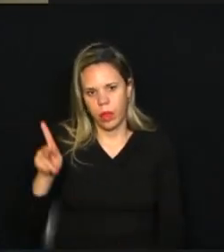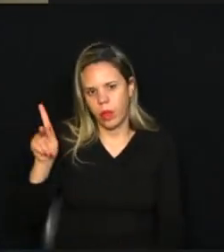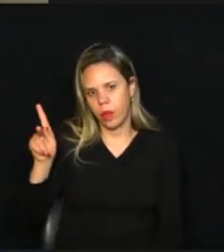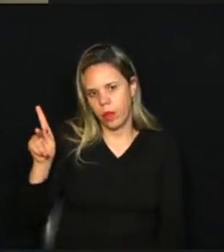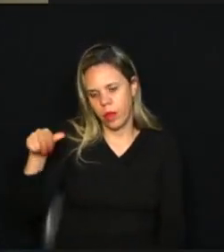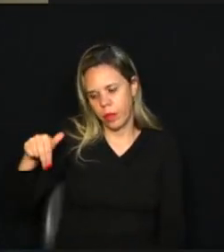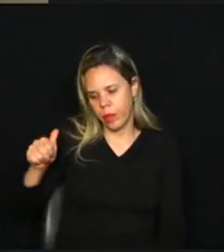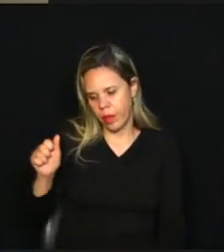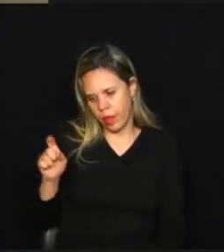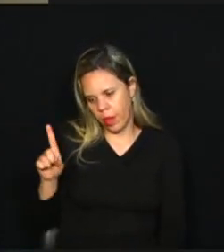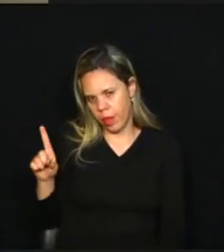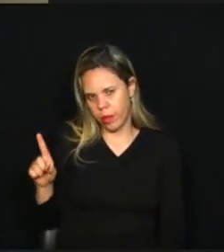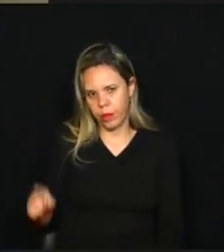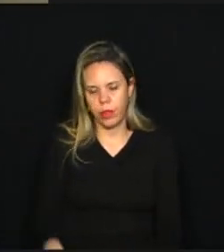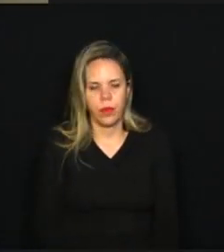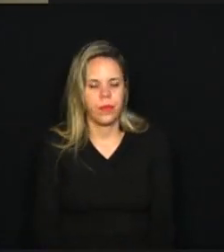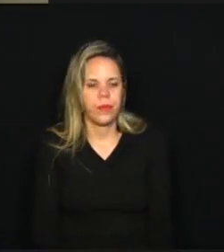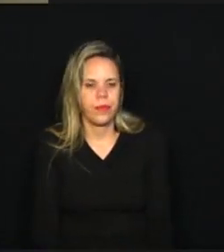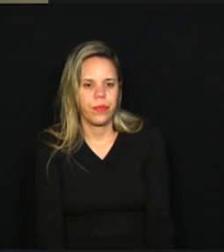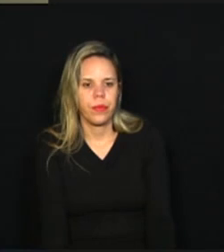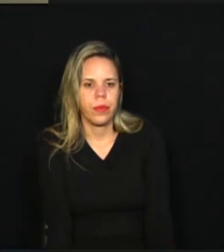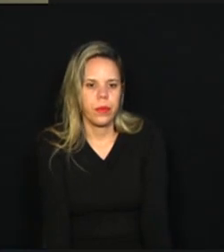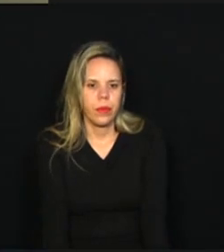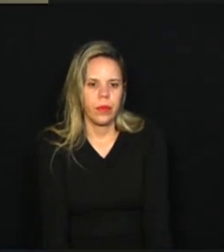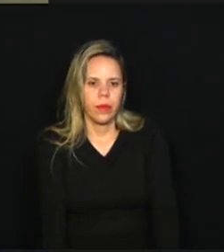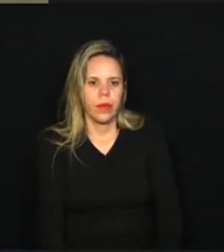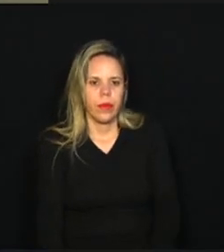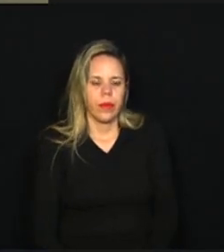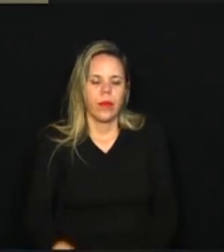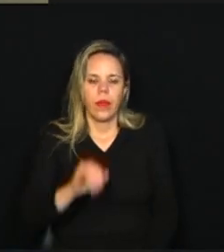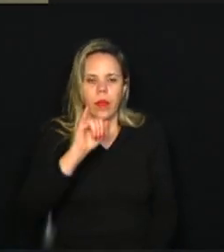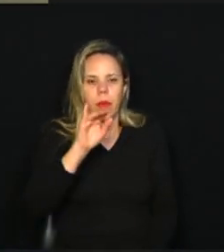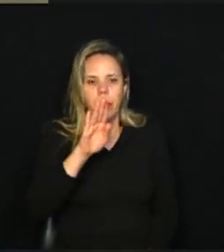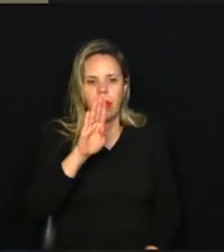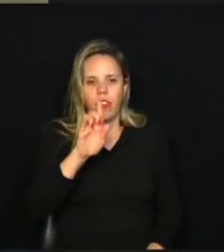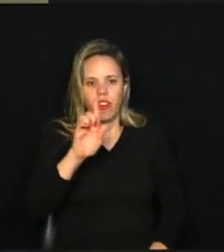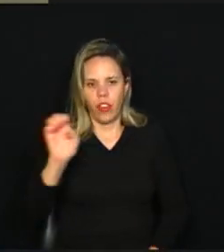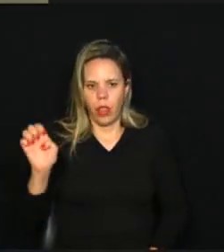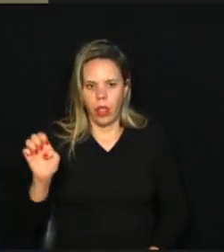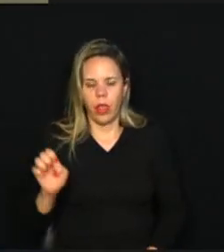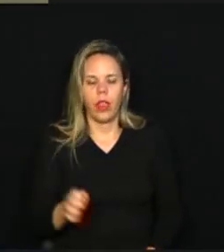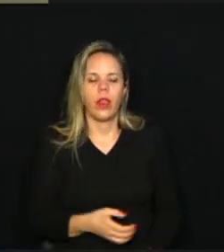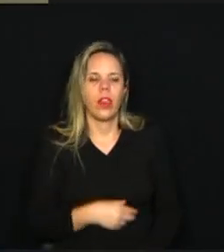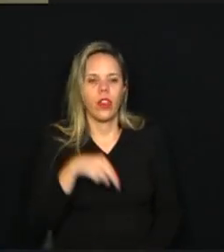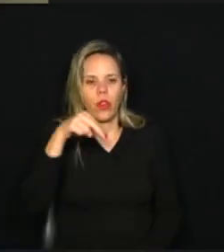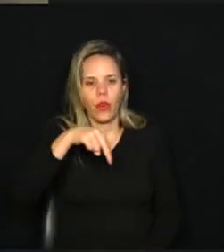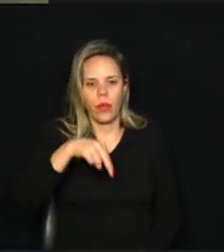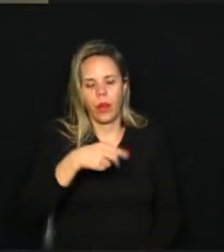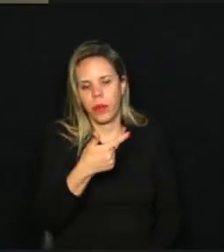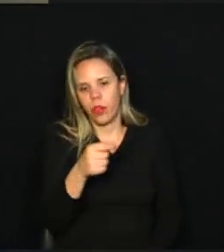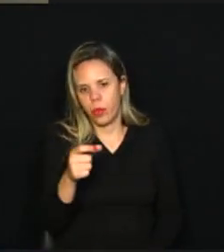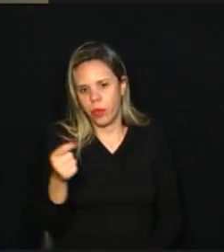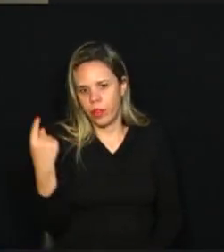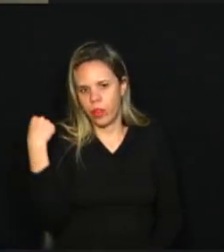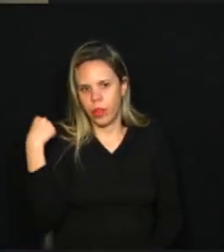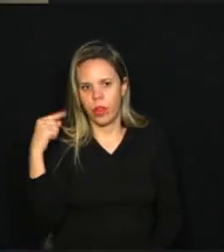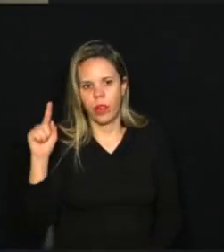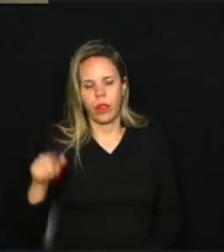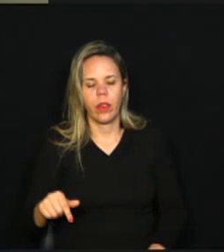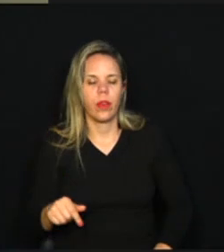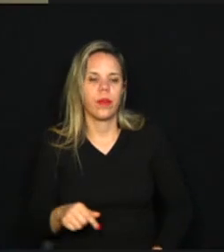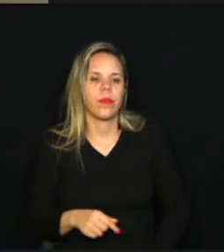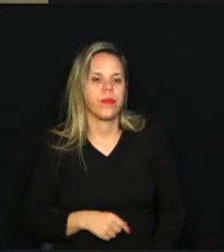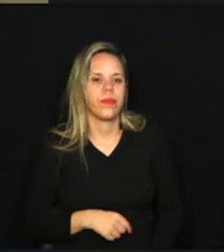PNAD, que foi feito pelo IBGE em novembro de 2020, que naquela época era novembro de